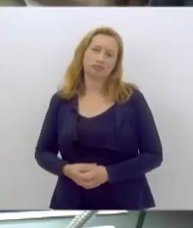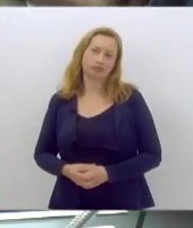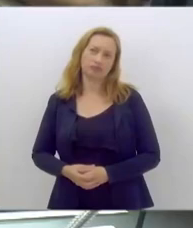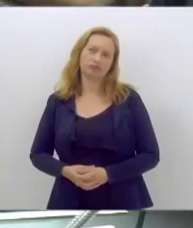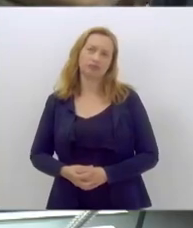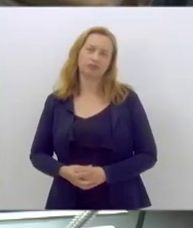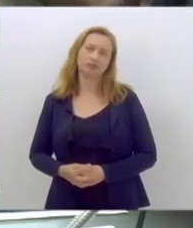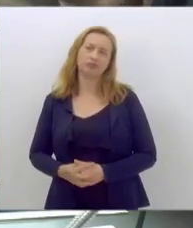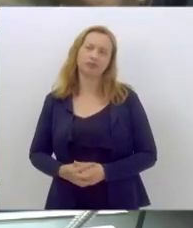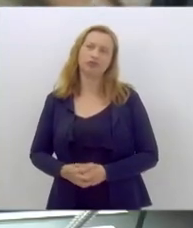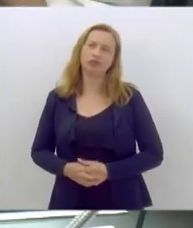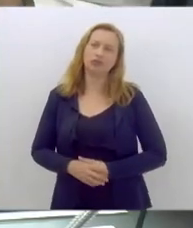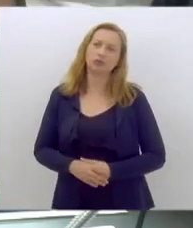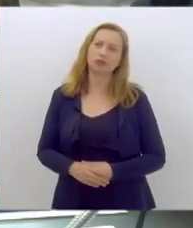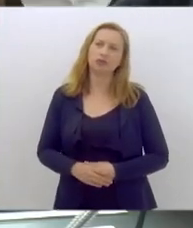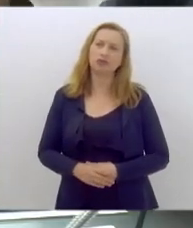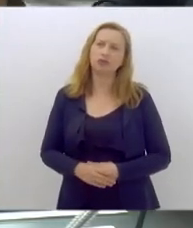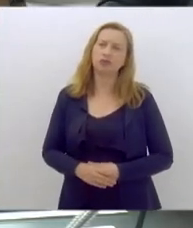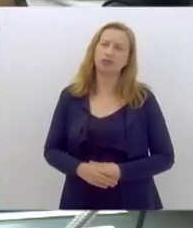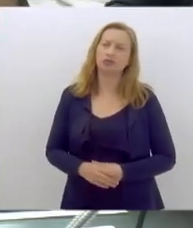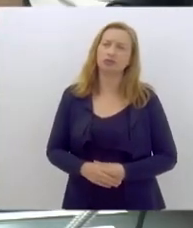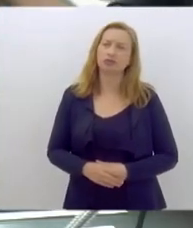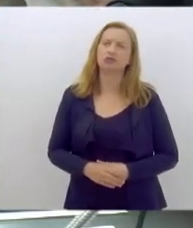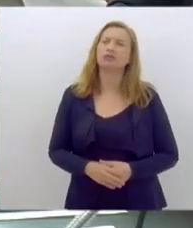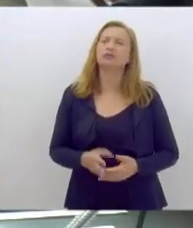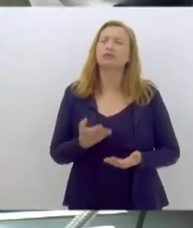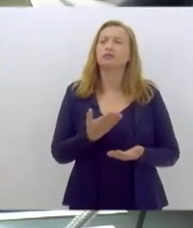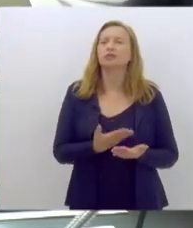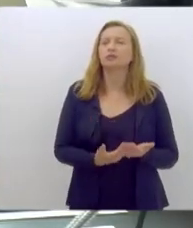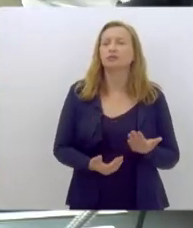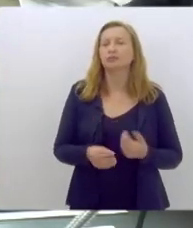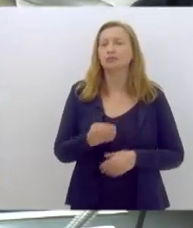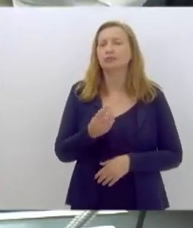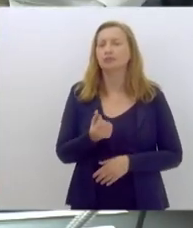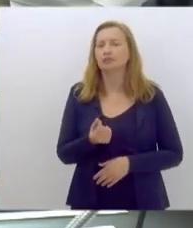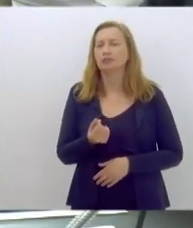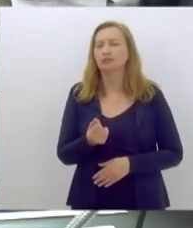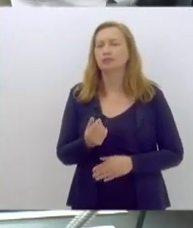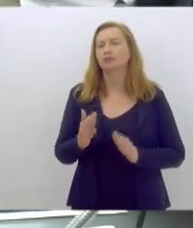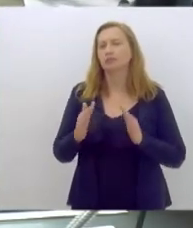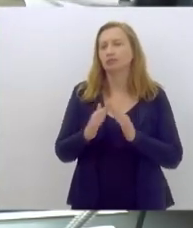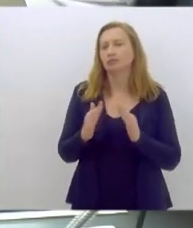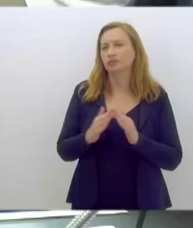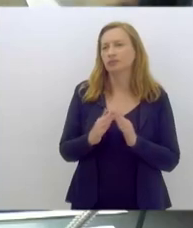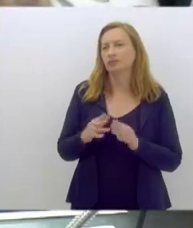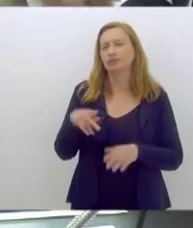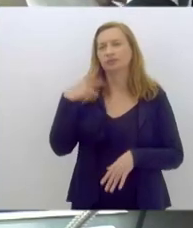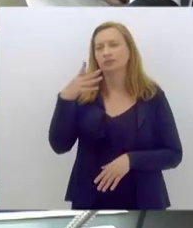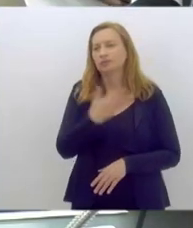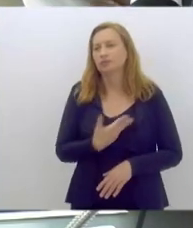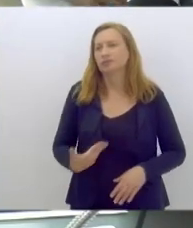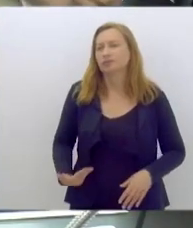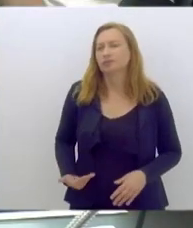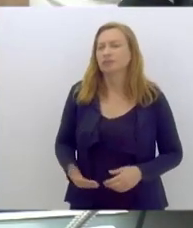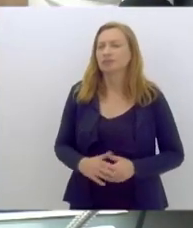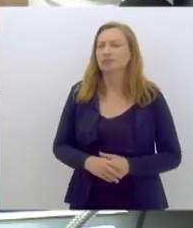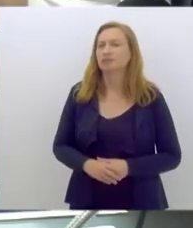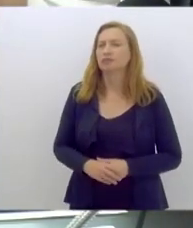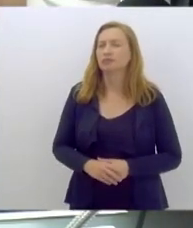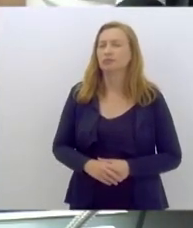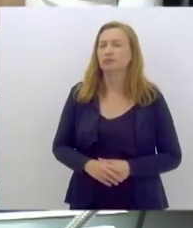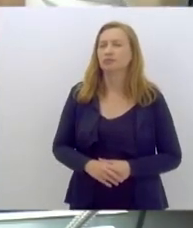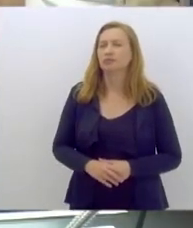por exemplo a queda de renda na política pública da Habitação na política pública é